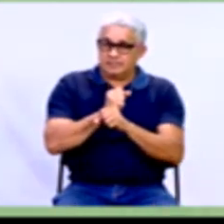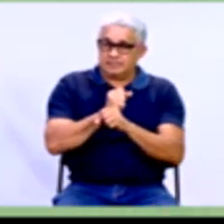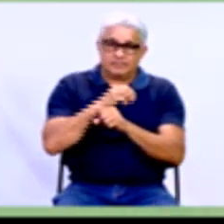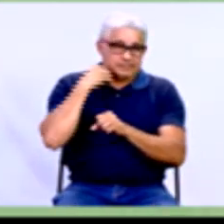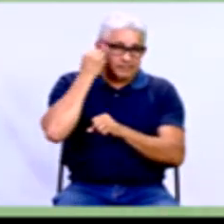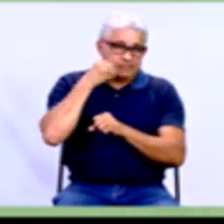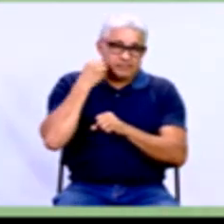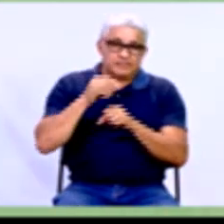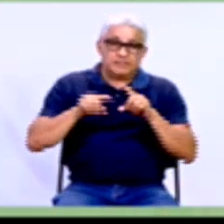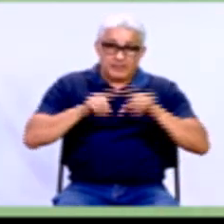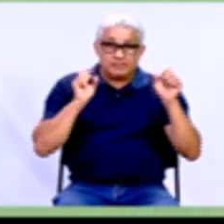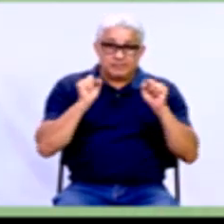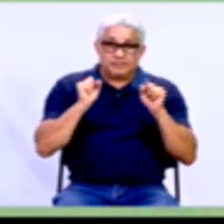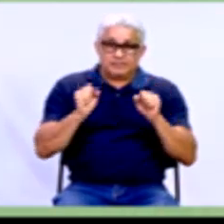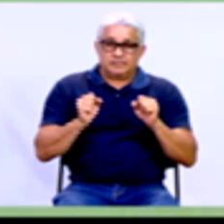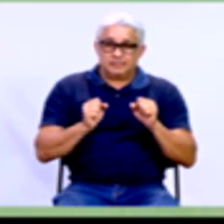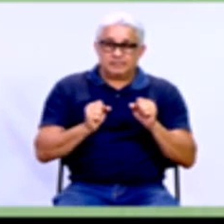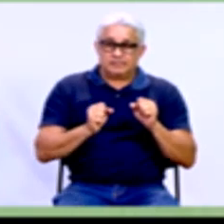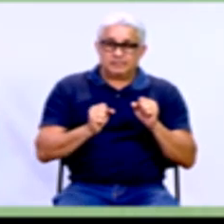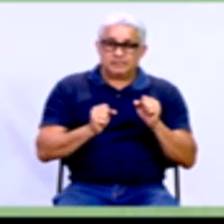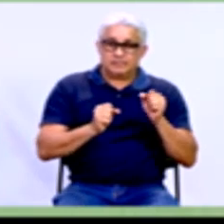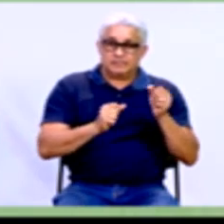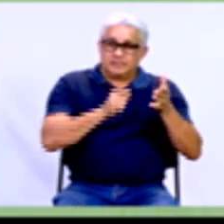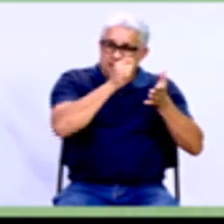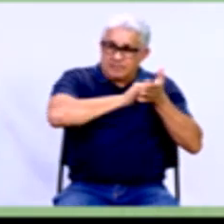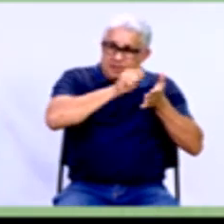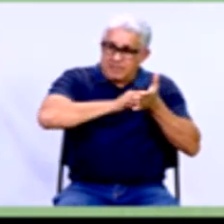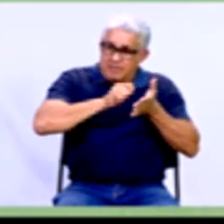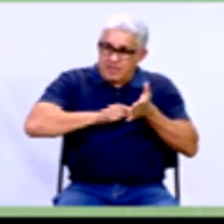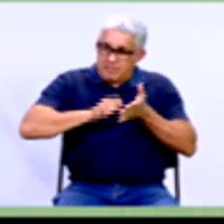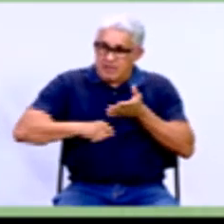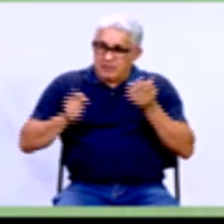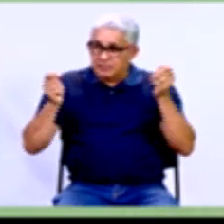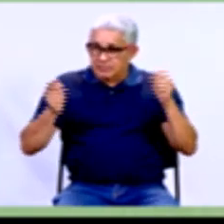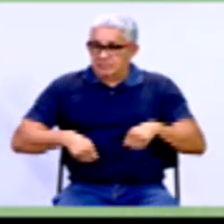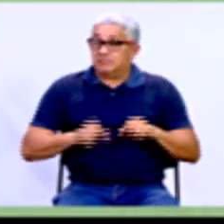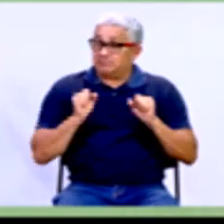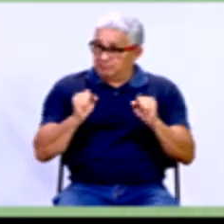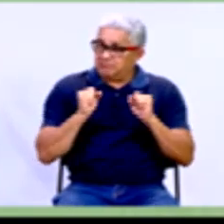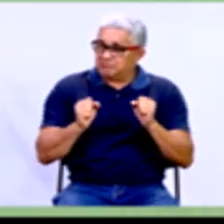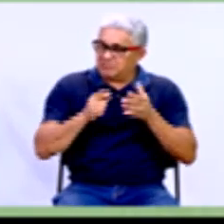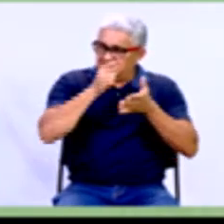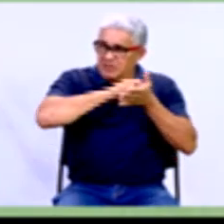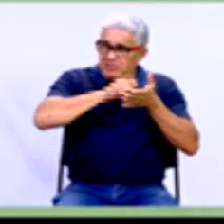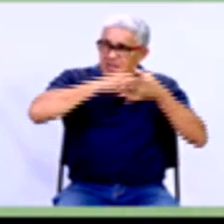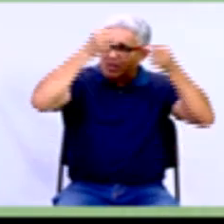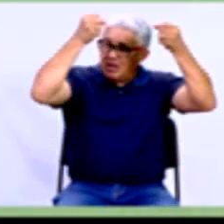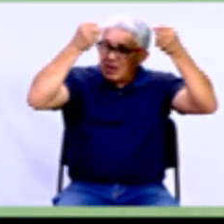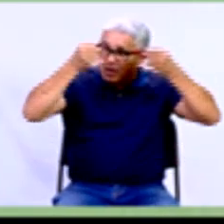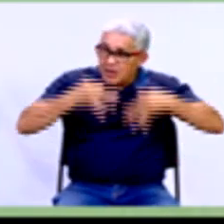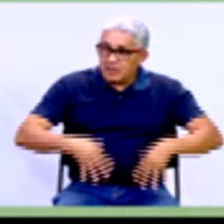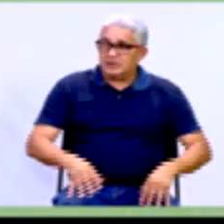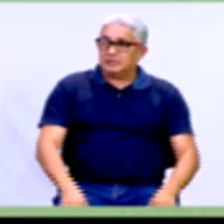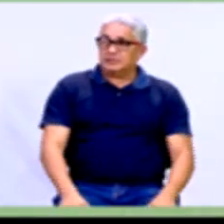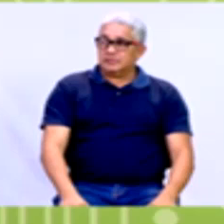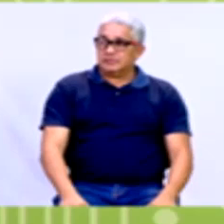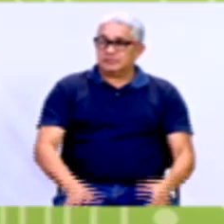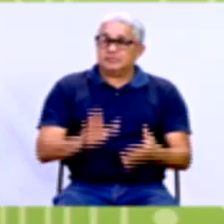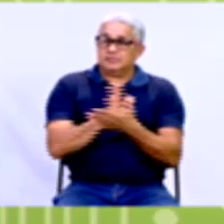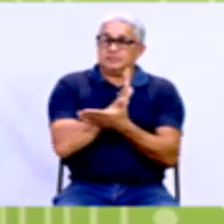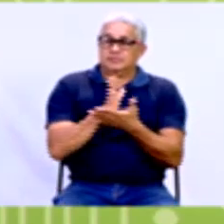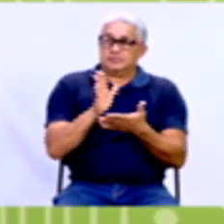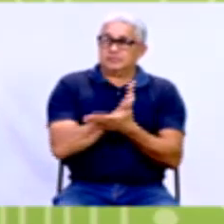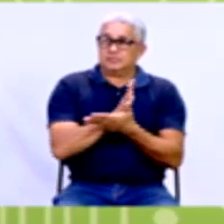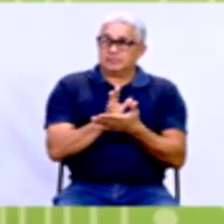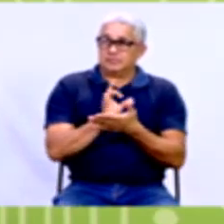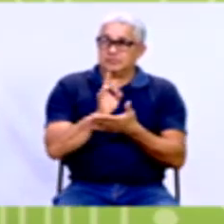conhece, mas podem-se descrever todos os possíveis resultados. A gente pode descrever todos os possíveis resultados. Alguns